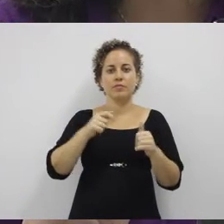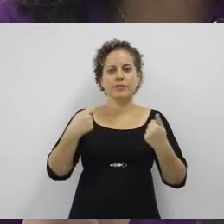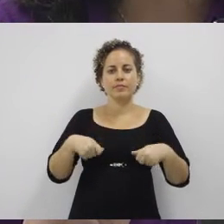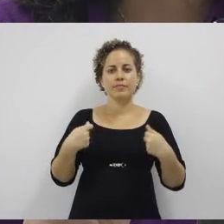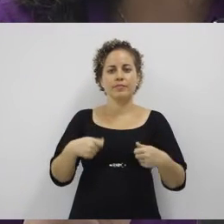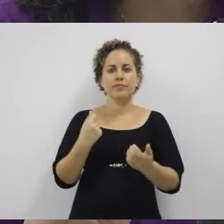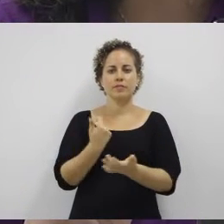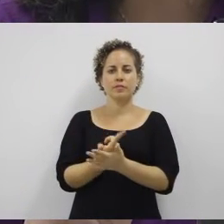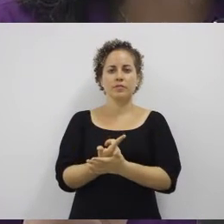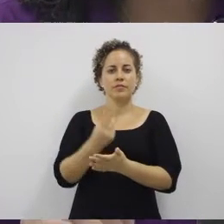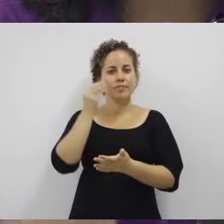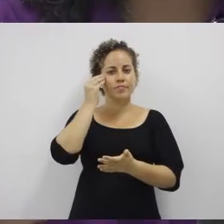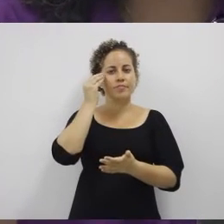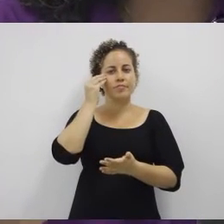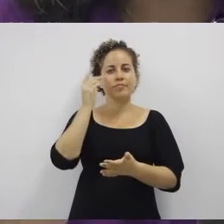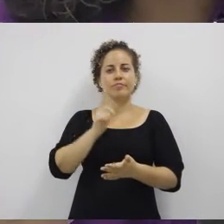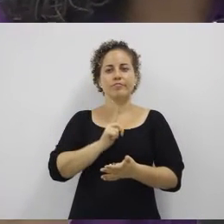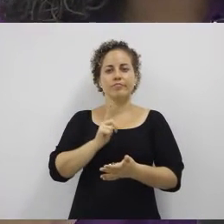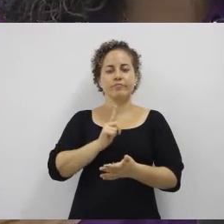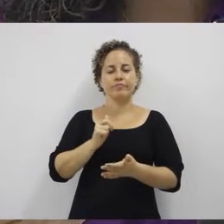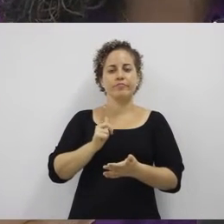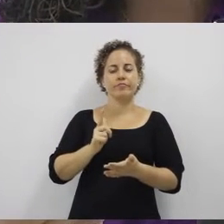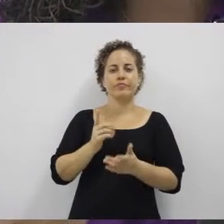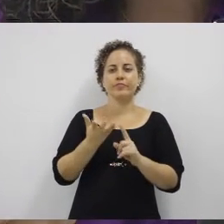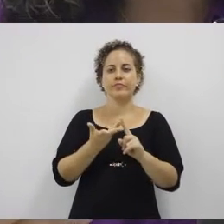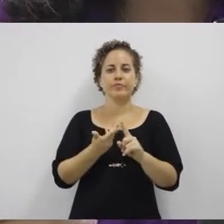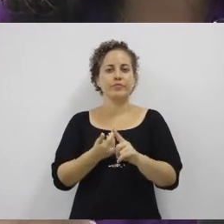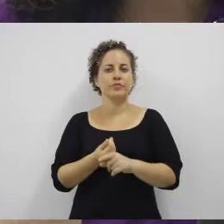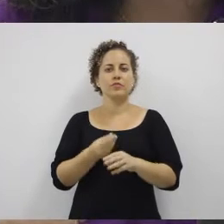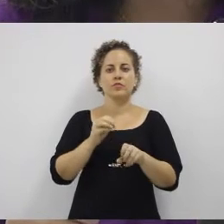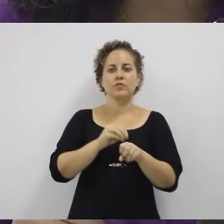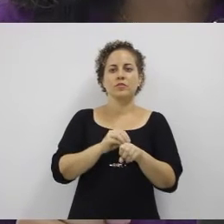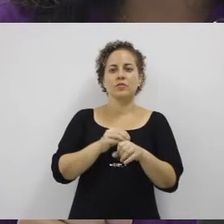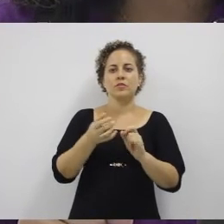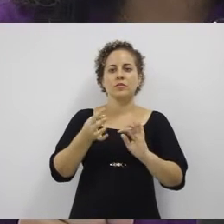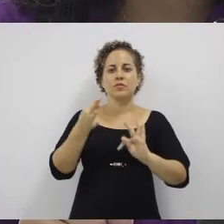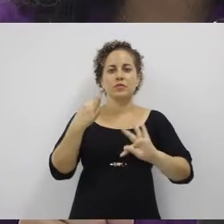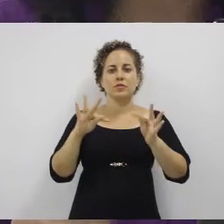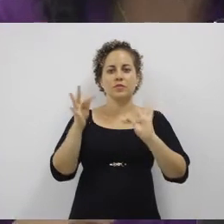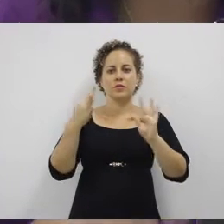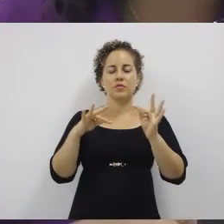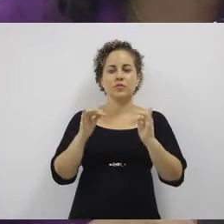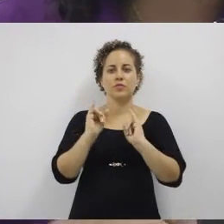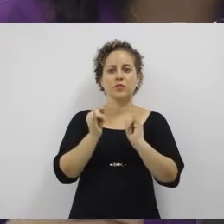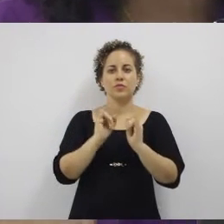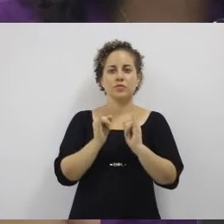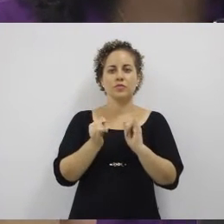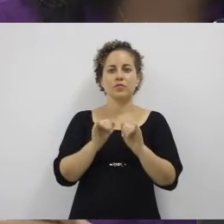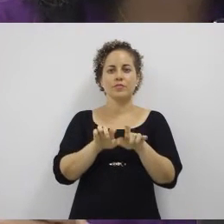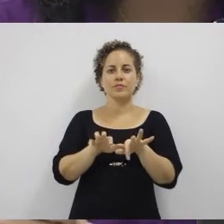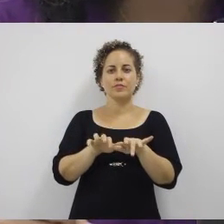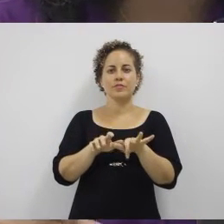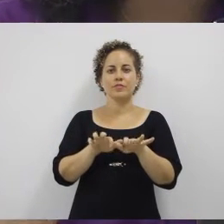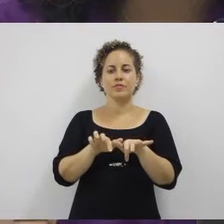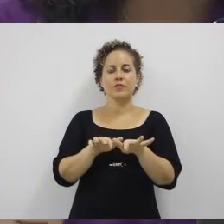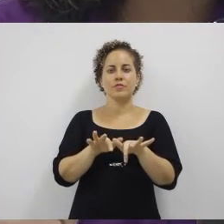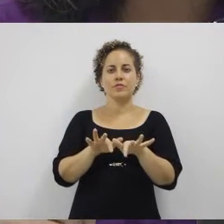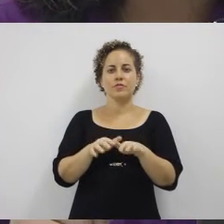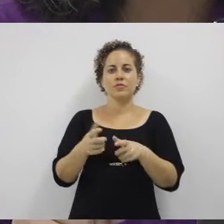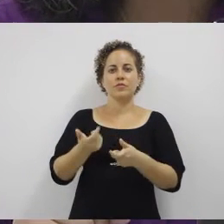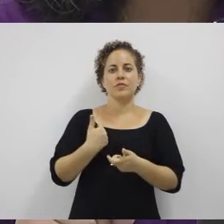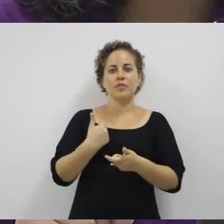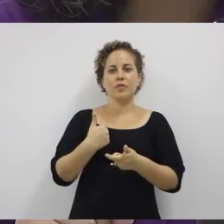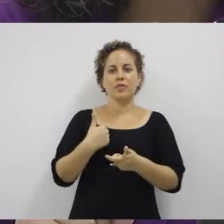área de compras esteja atenta às novas formas, por exemplo, de transferência eletrônica de dados entre fornecedor e cliente.